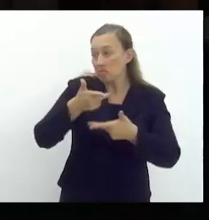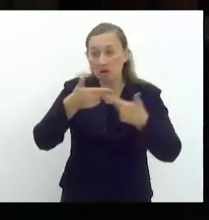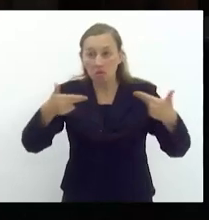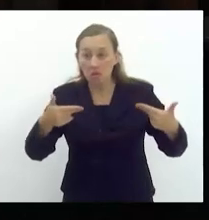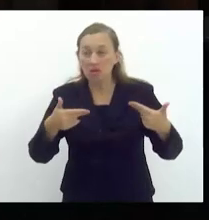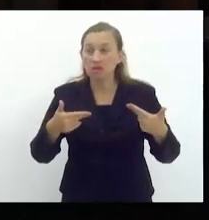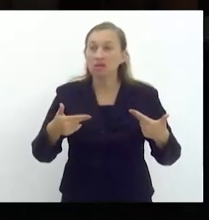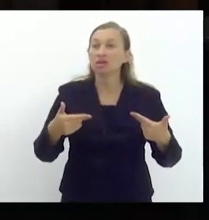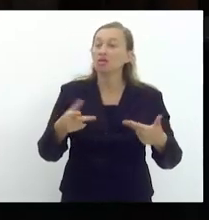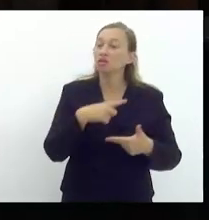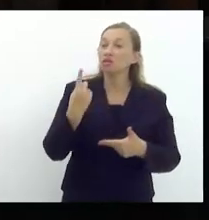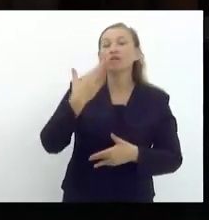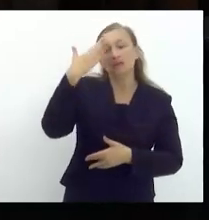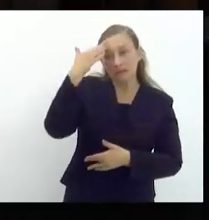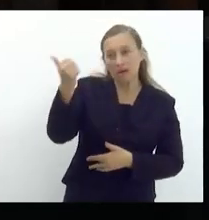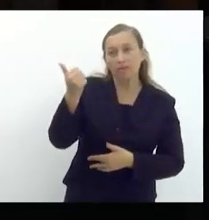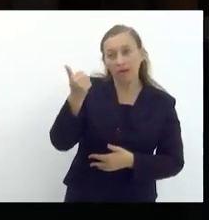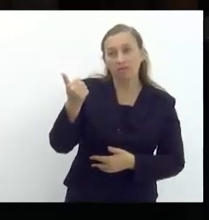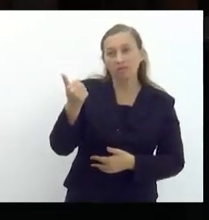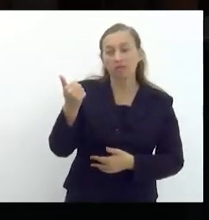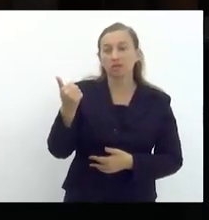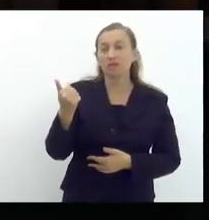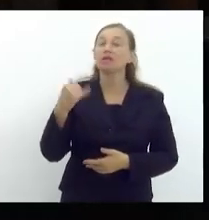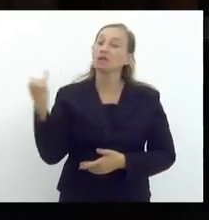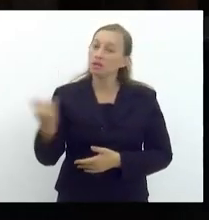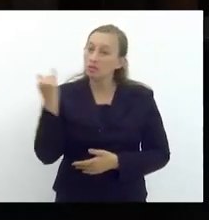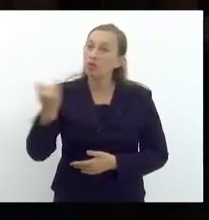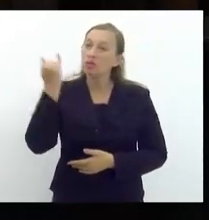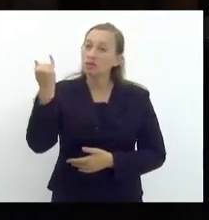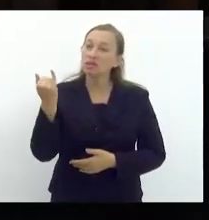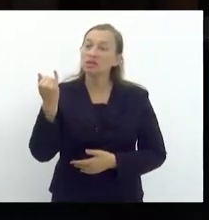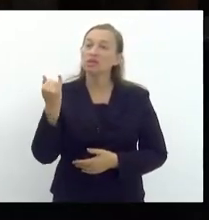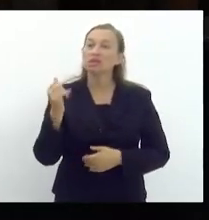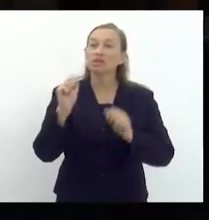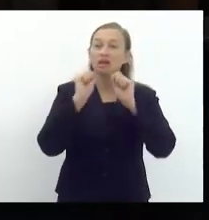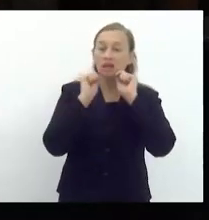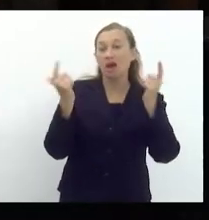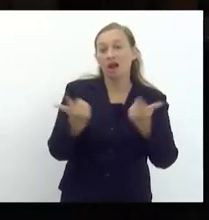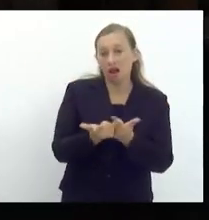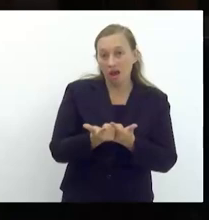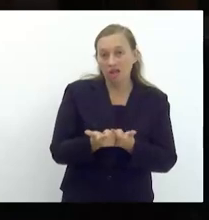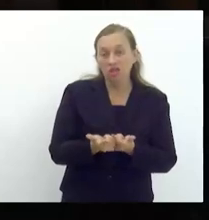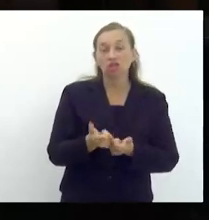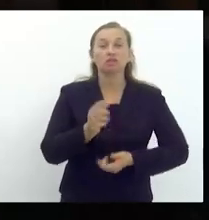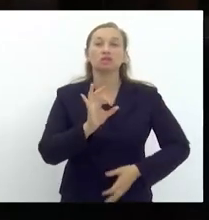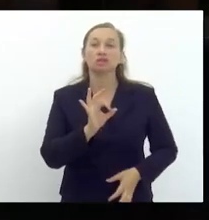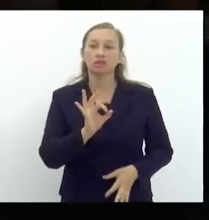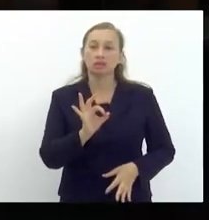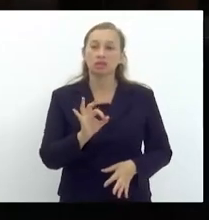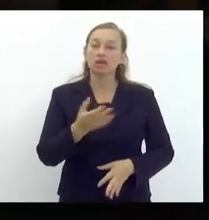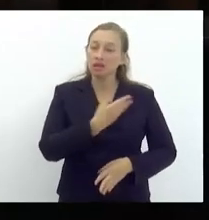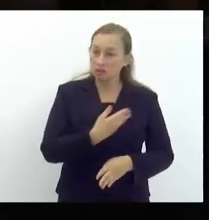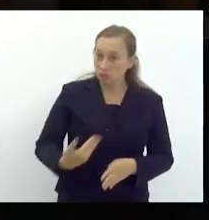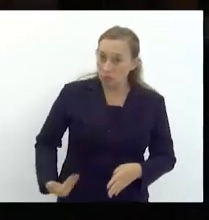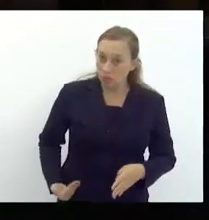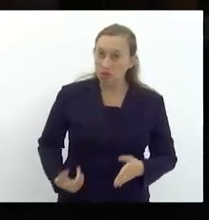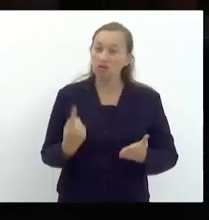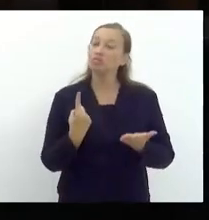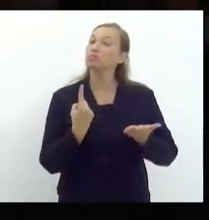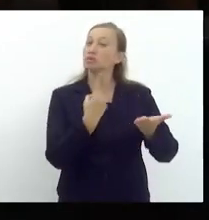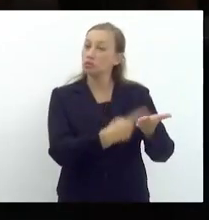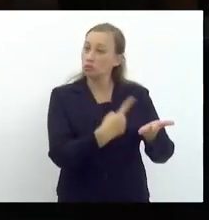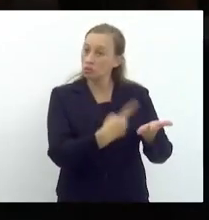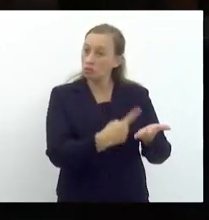a gente sabe da importância da Assembleia Legislativa de garantir que o governo Se